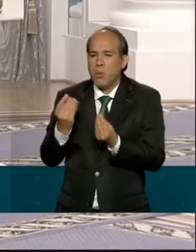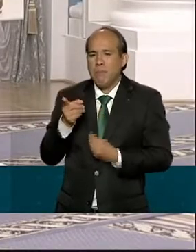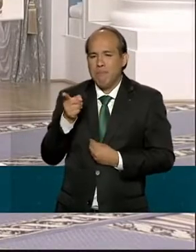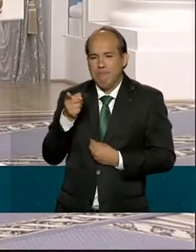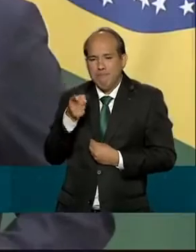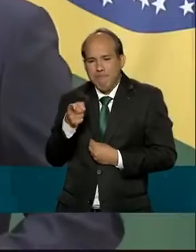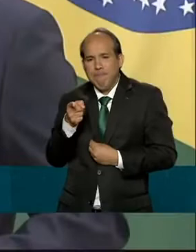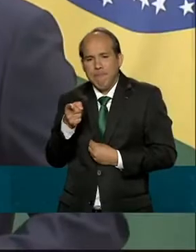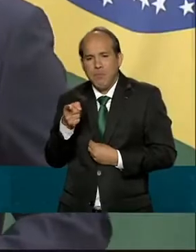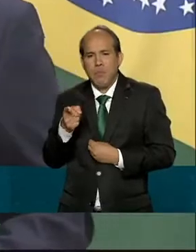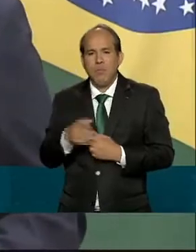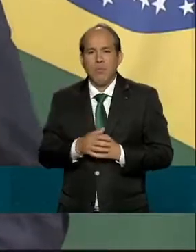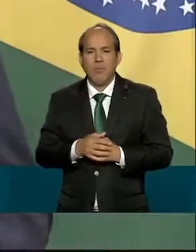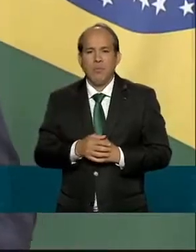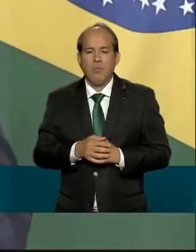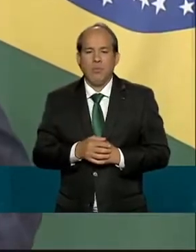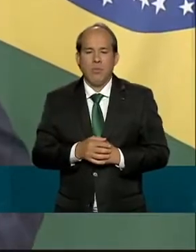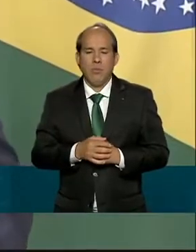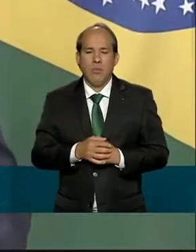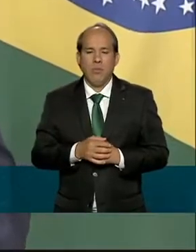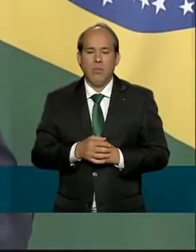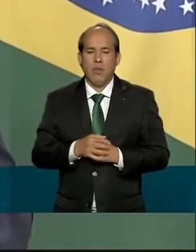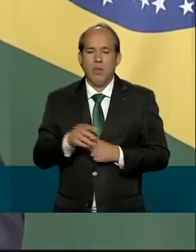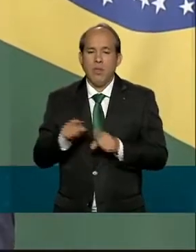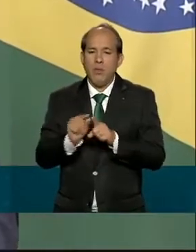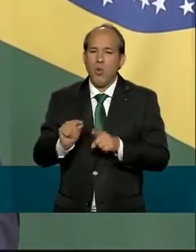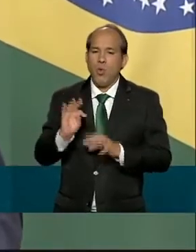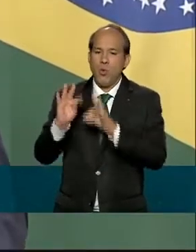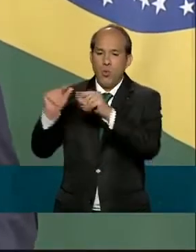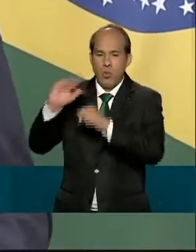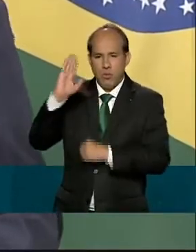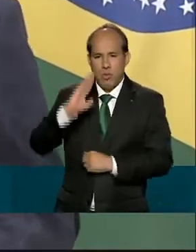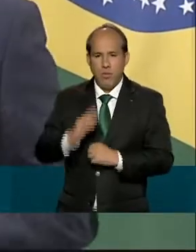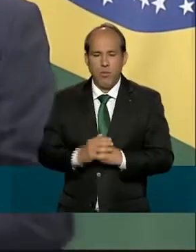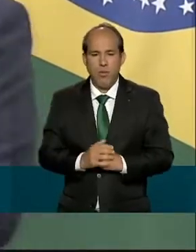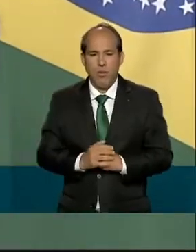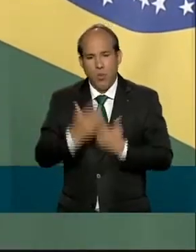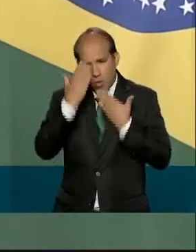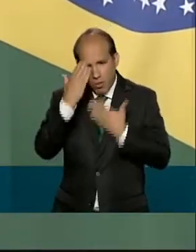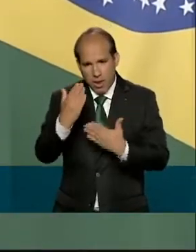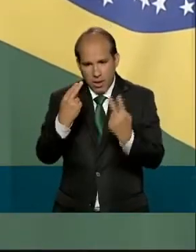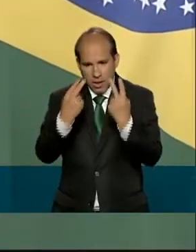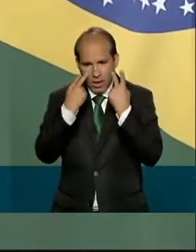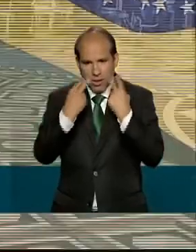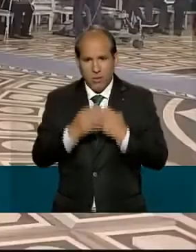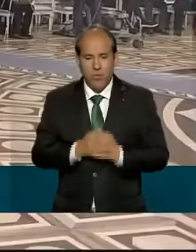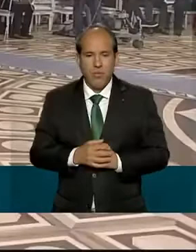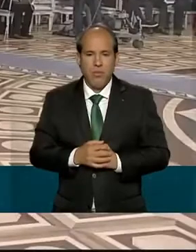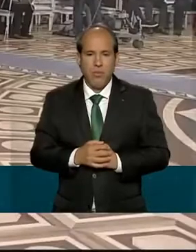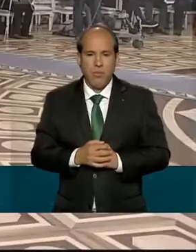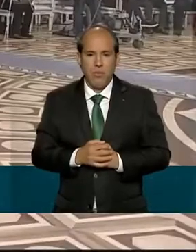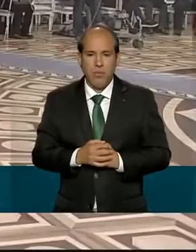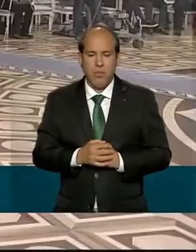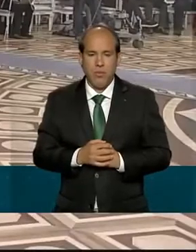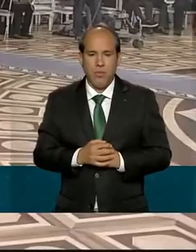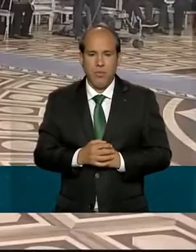senhor. Agradeço a vossa solidariedade para com a população.